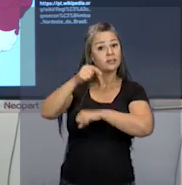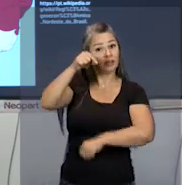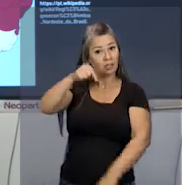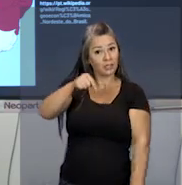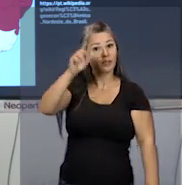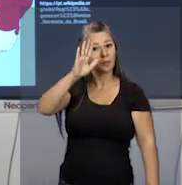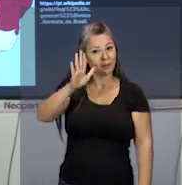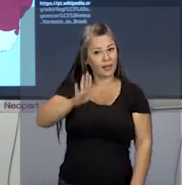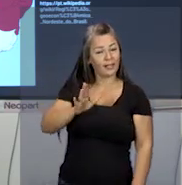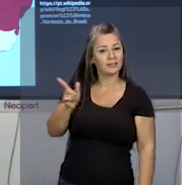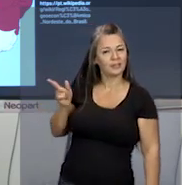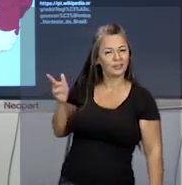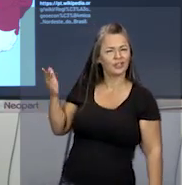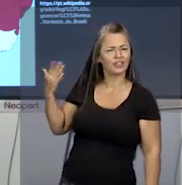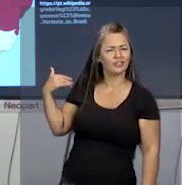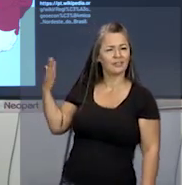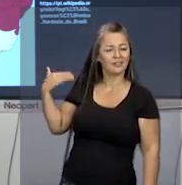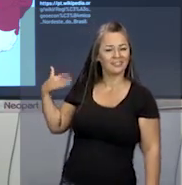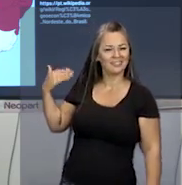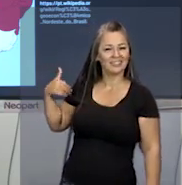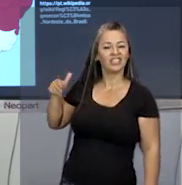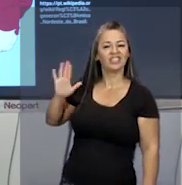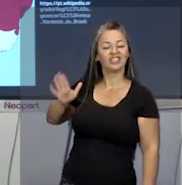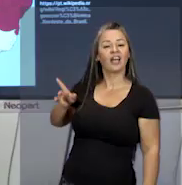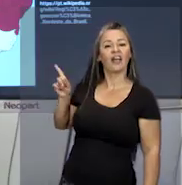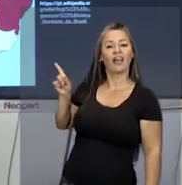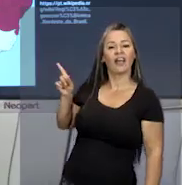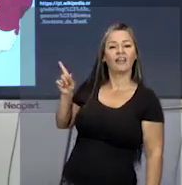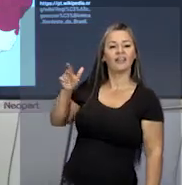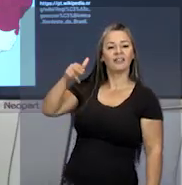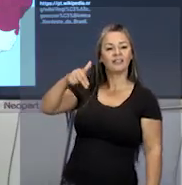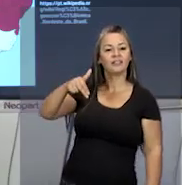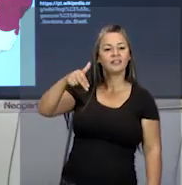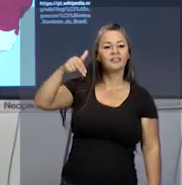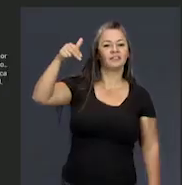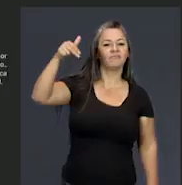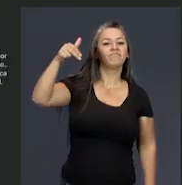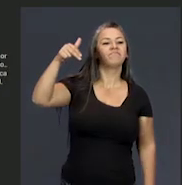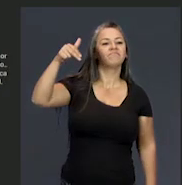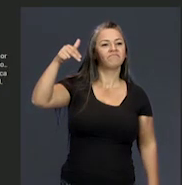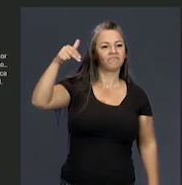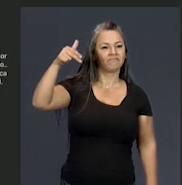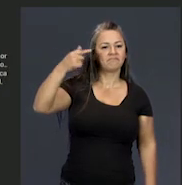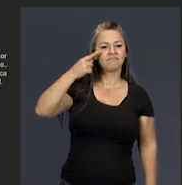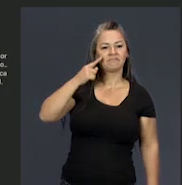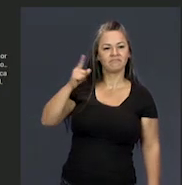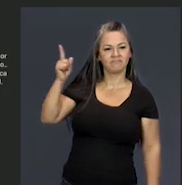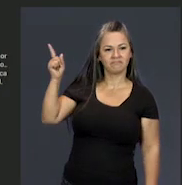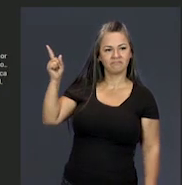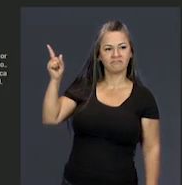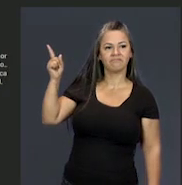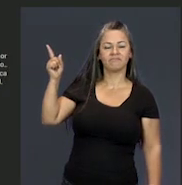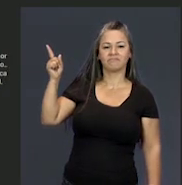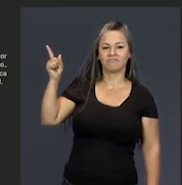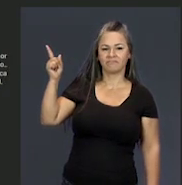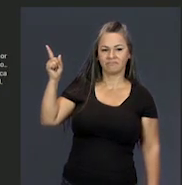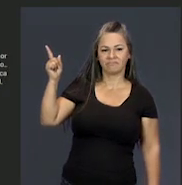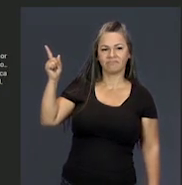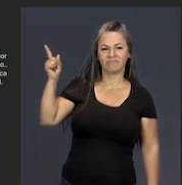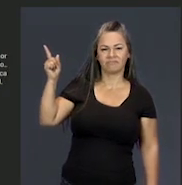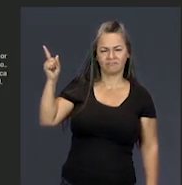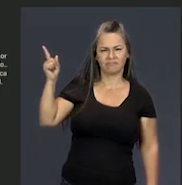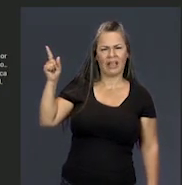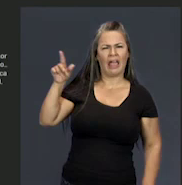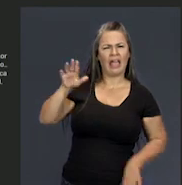território, culturalmente rico, é a região Nordeste, né? Que apesar de ser frequentemente tratado como